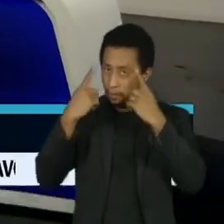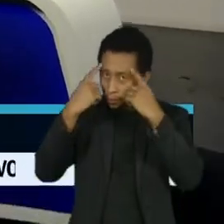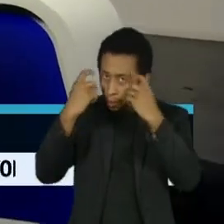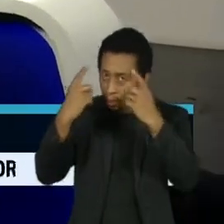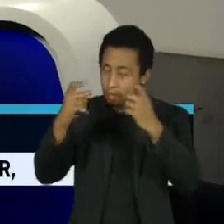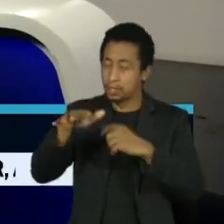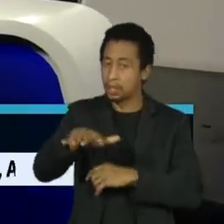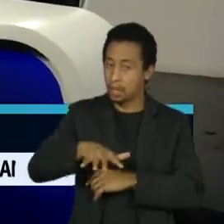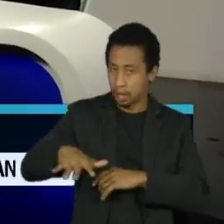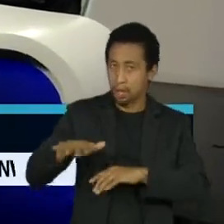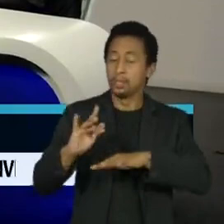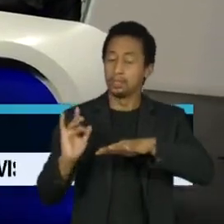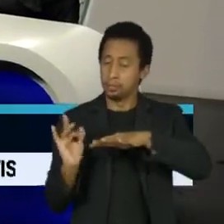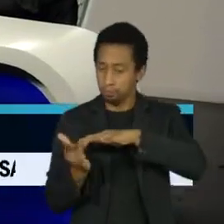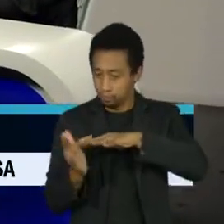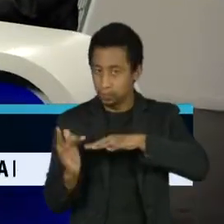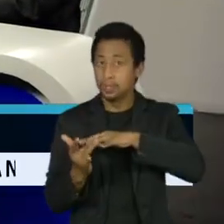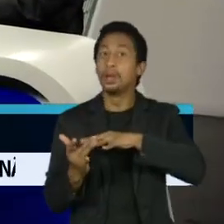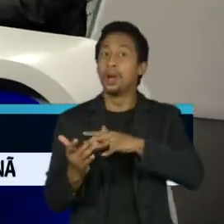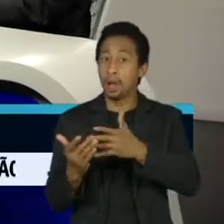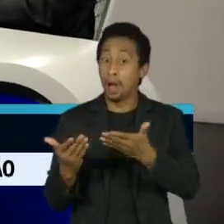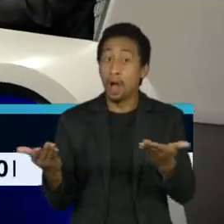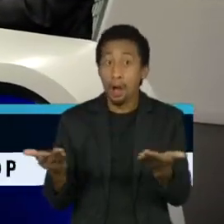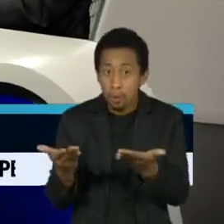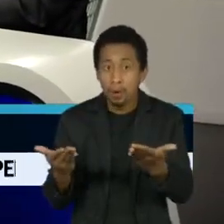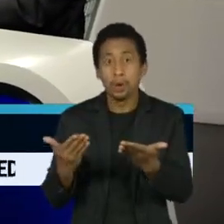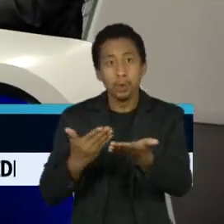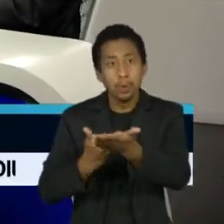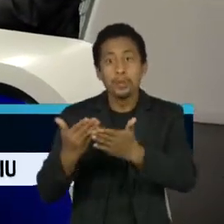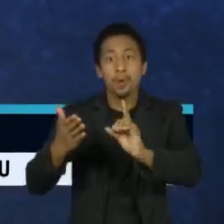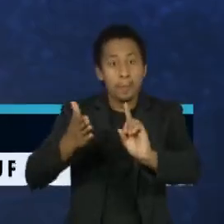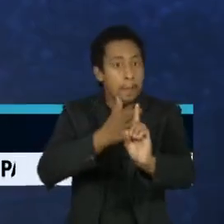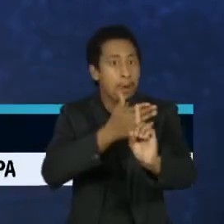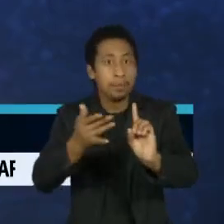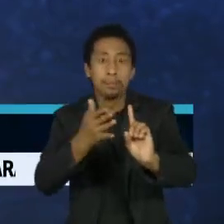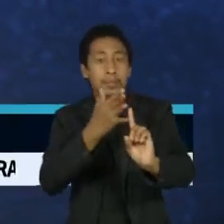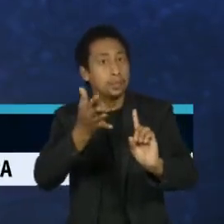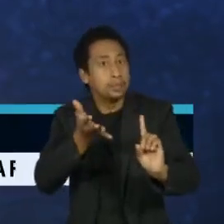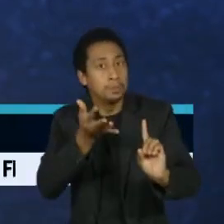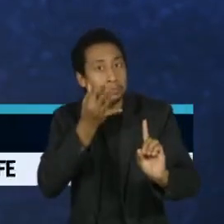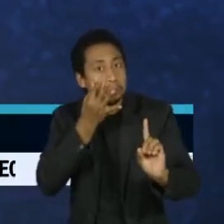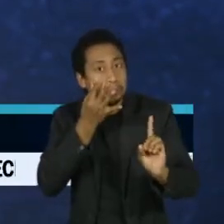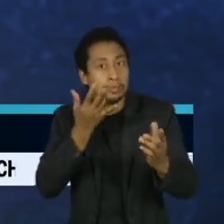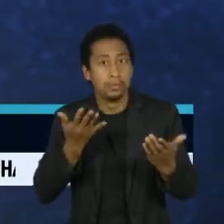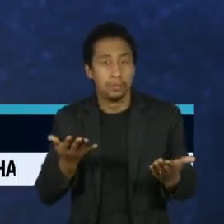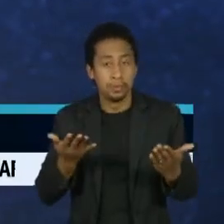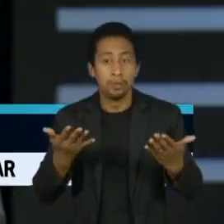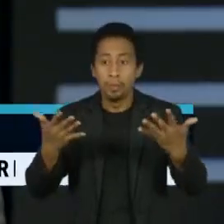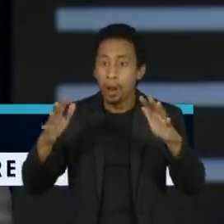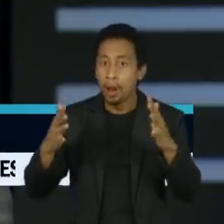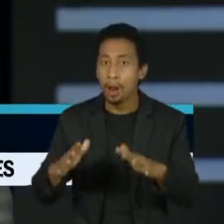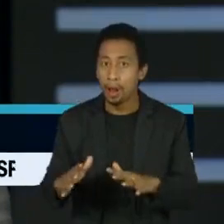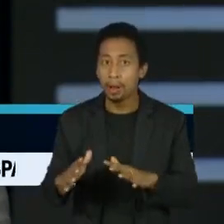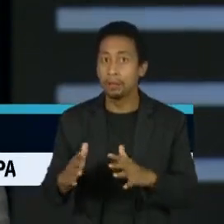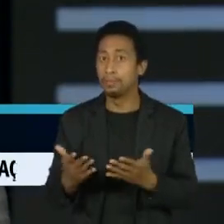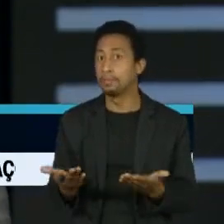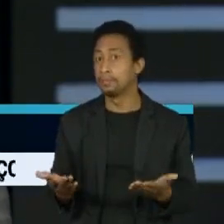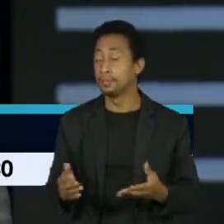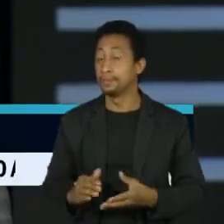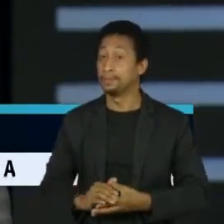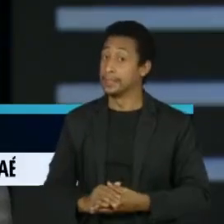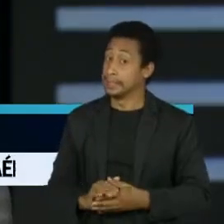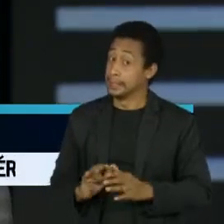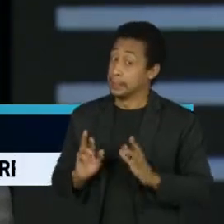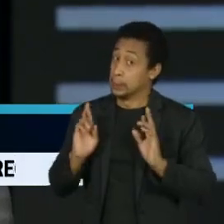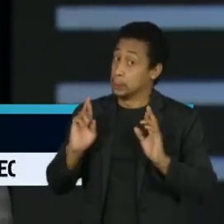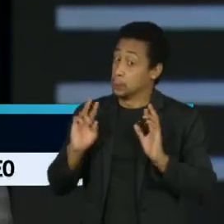meio eletrônico digital estão se expandindo cada vez mais pelo jeito né já é um caminho sem volta eu espero que